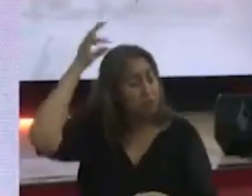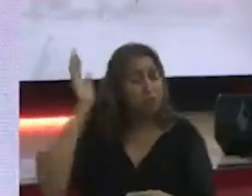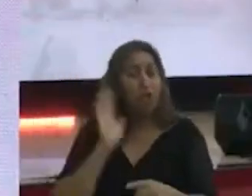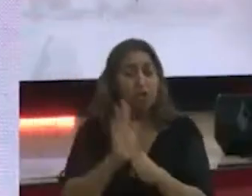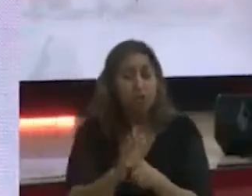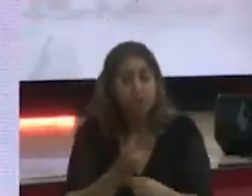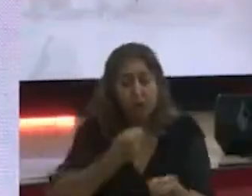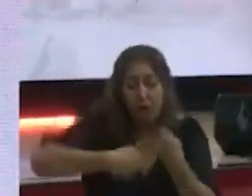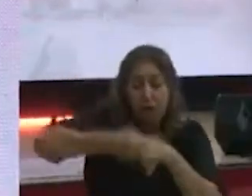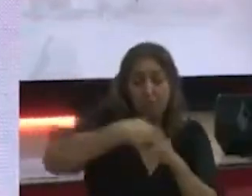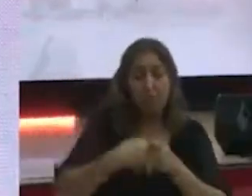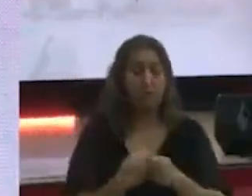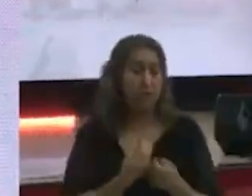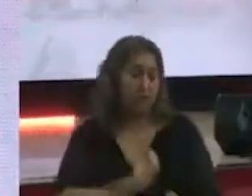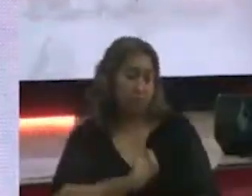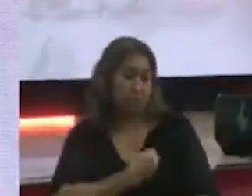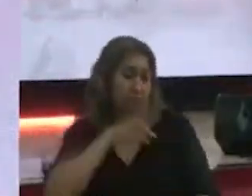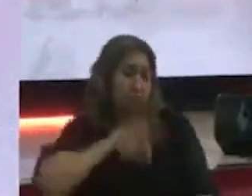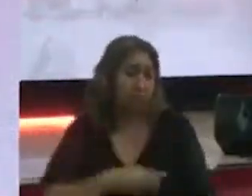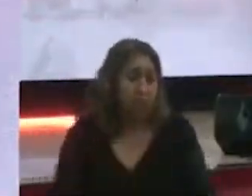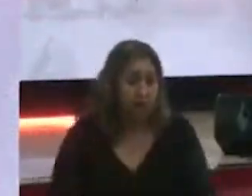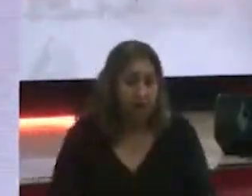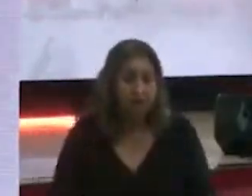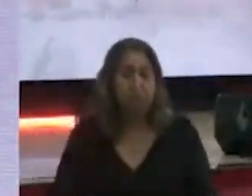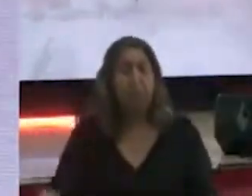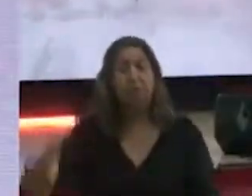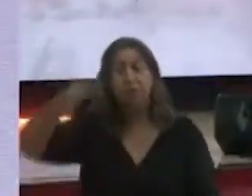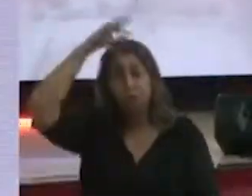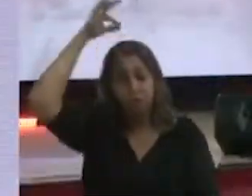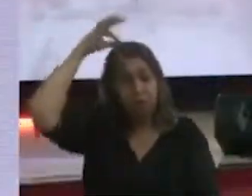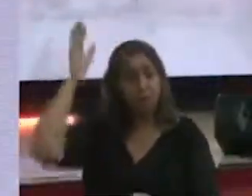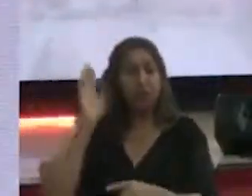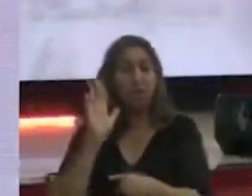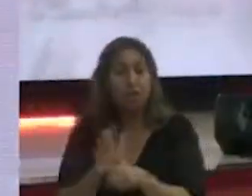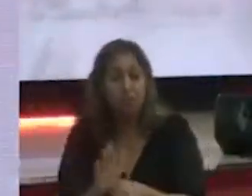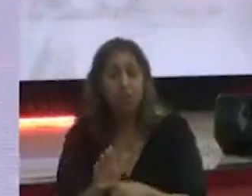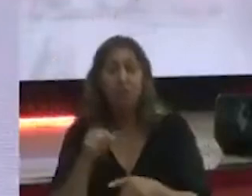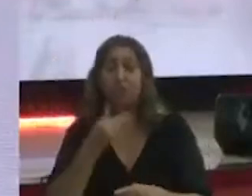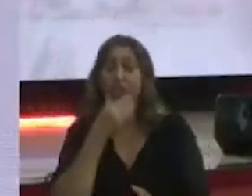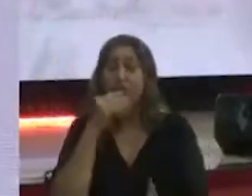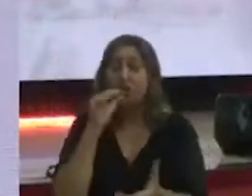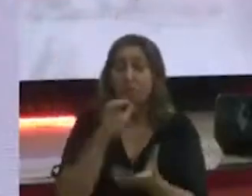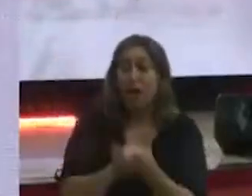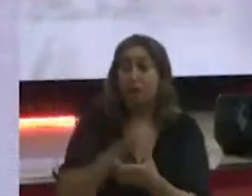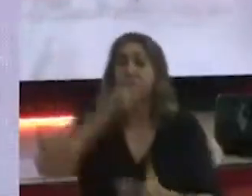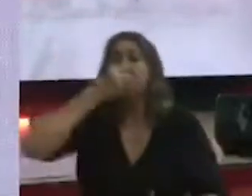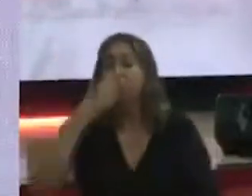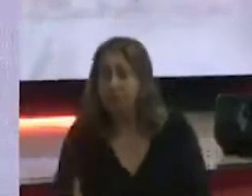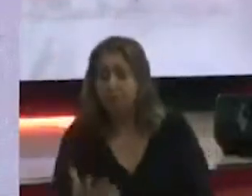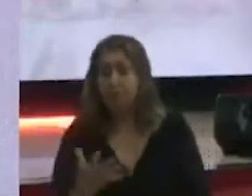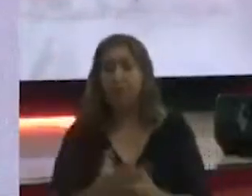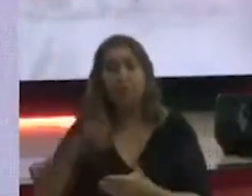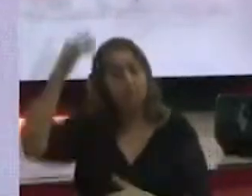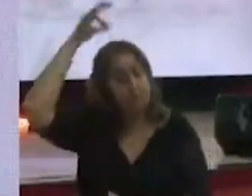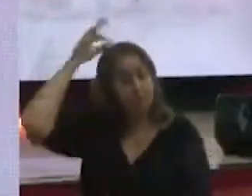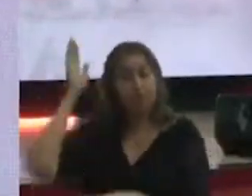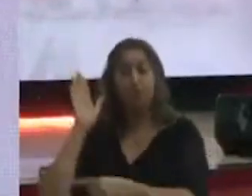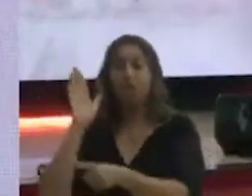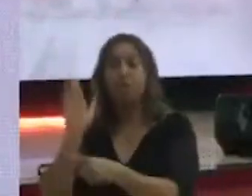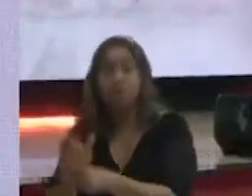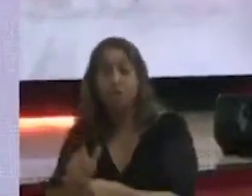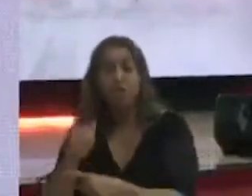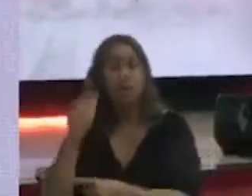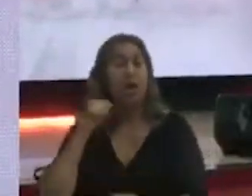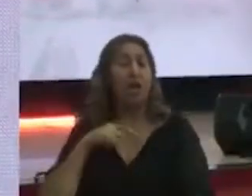financeira o espírito santo pode te ajudar a ser o melhor marido o espírito santo pode te ajudar a você ser